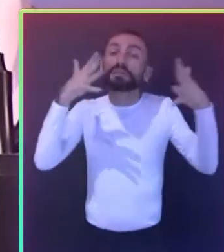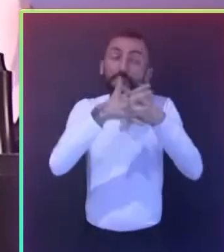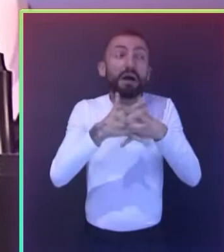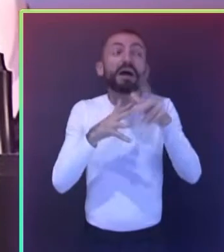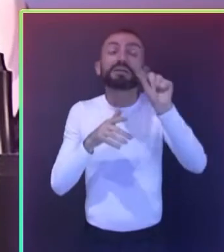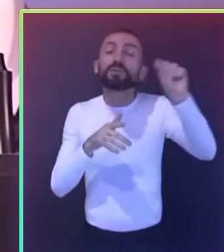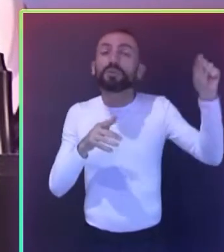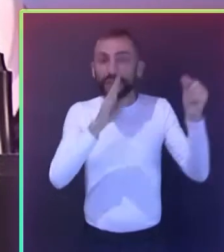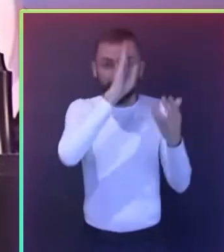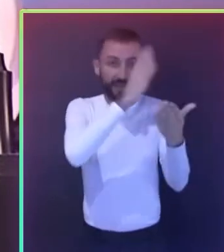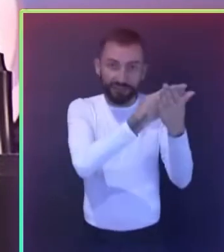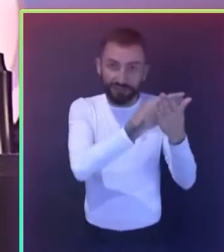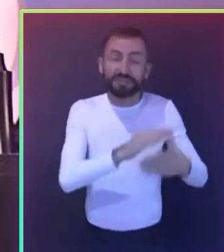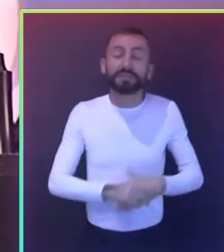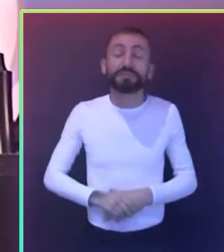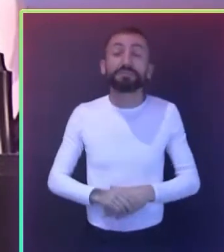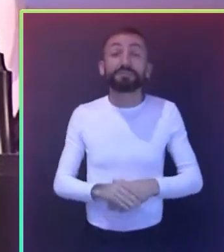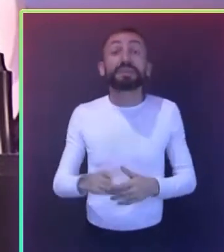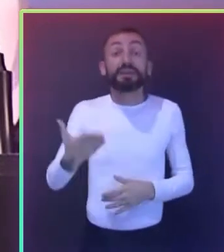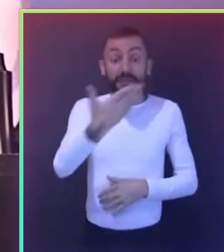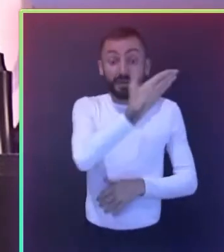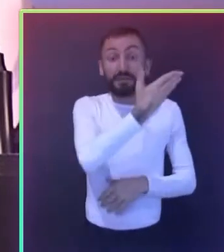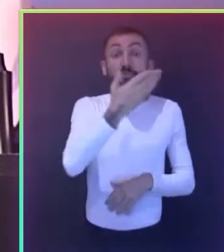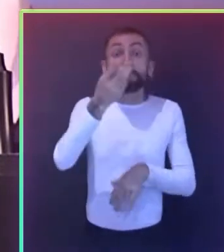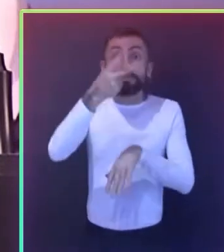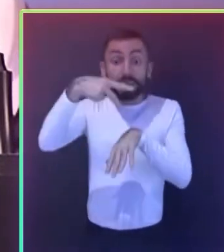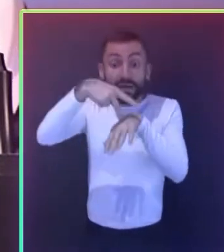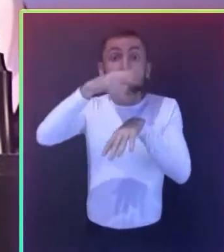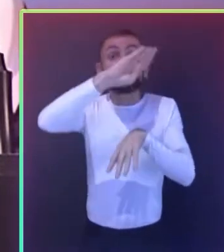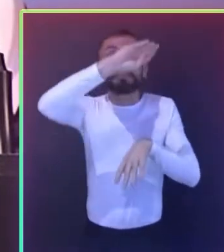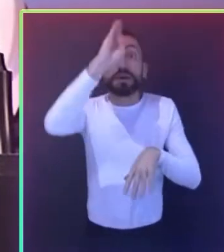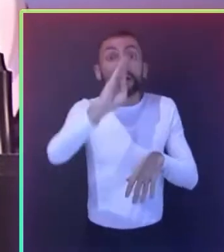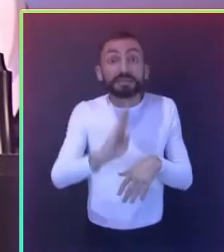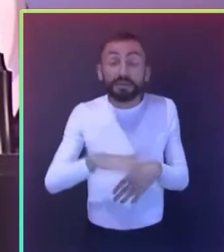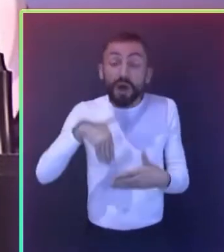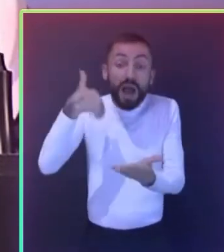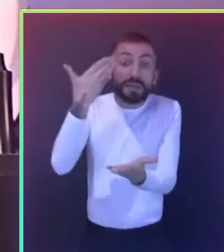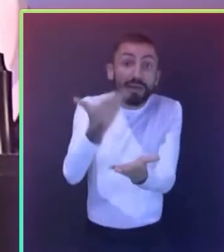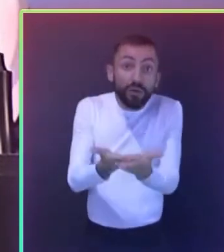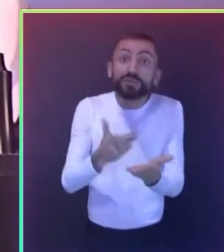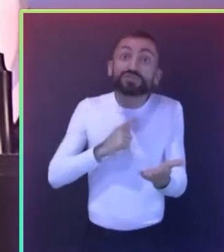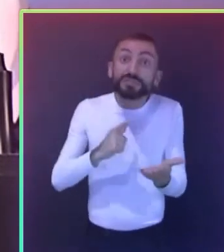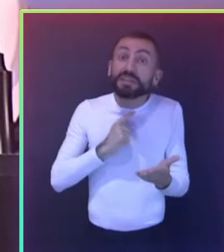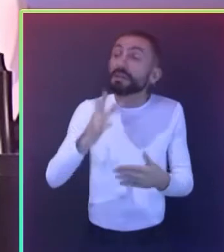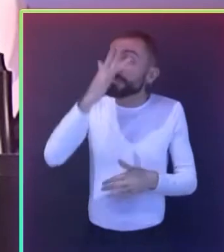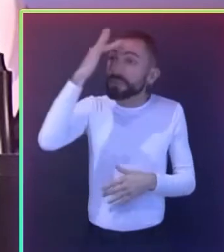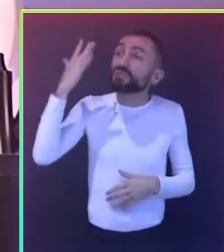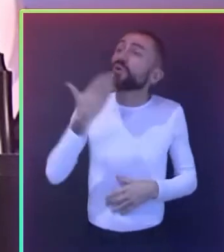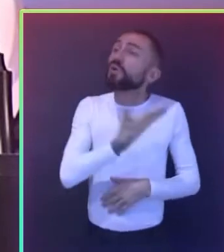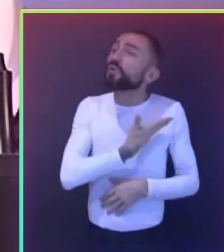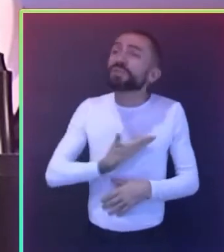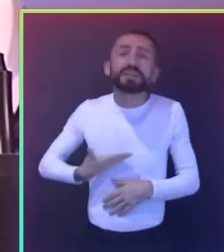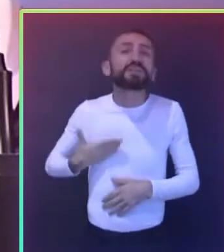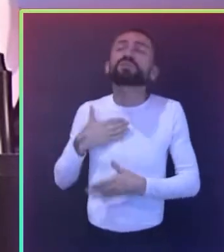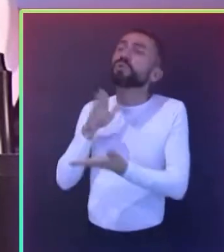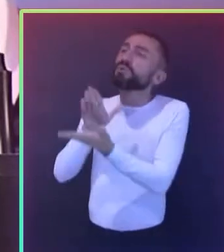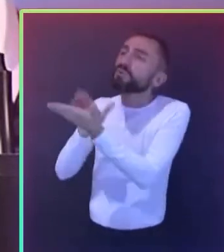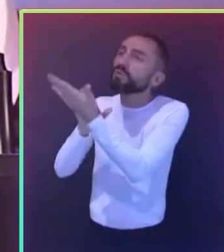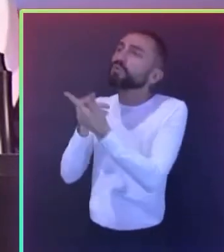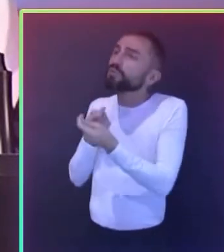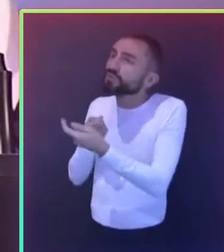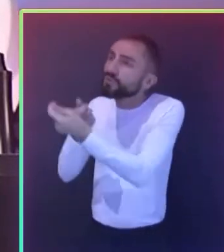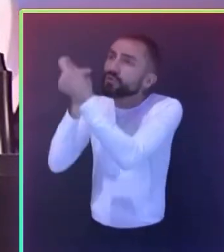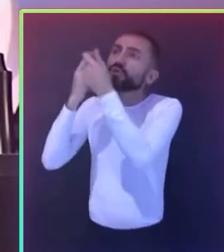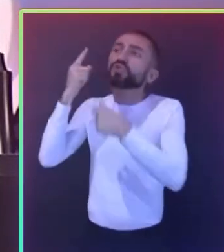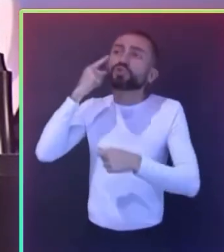no Brasil seguem se diariamente os elogios sobre a gestão da pandemia dirigidos a governadores com como João Dória e